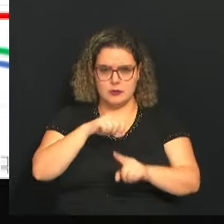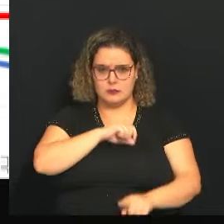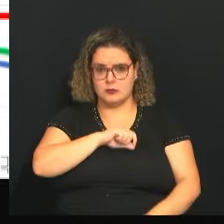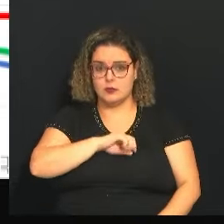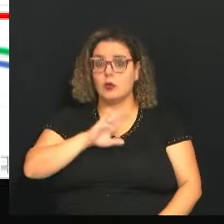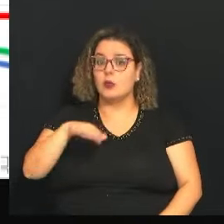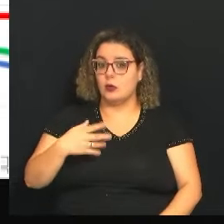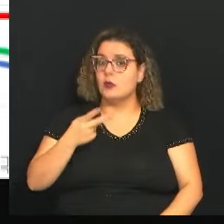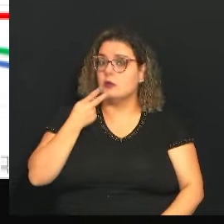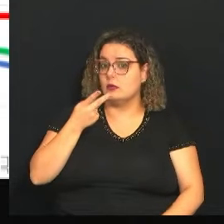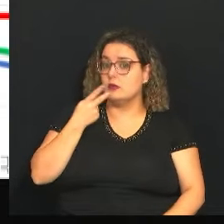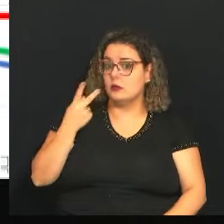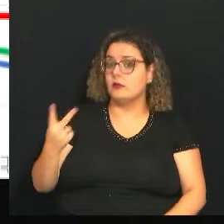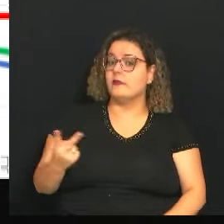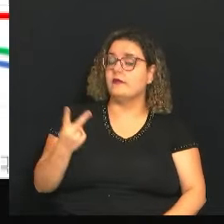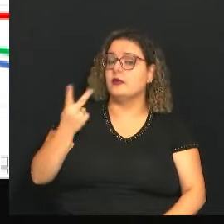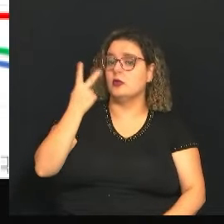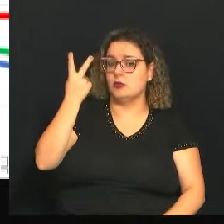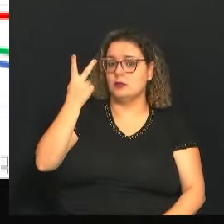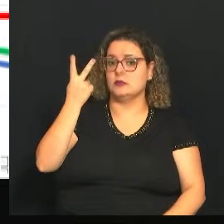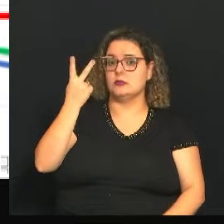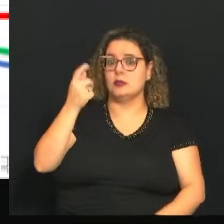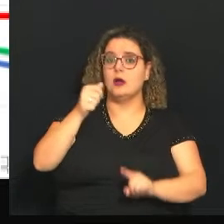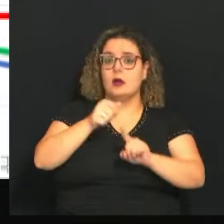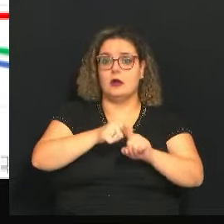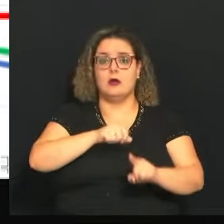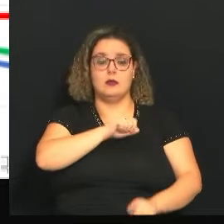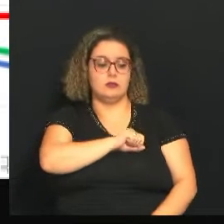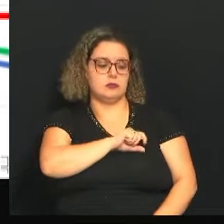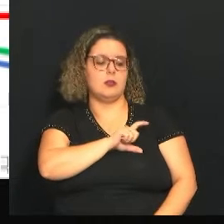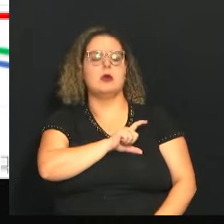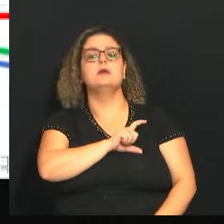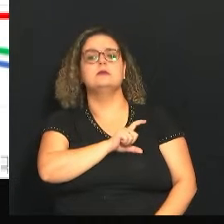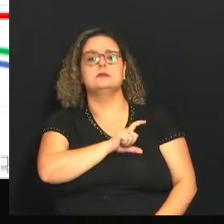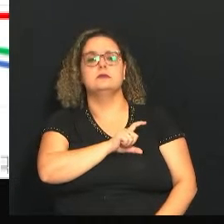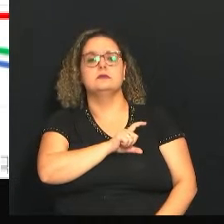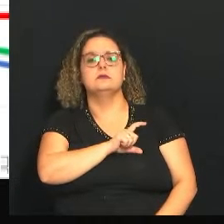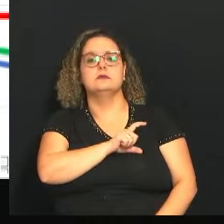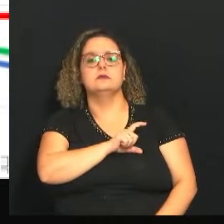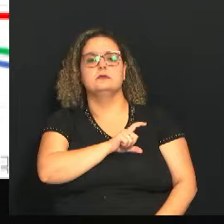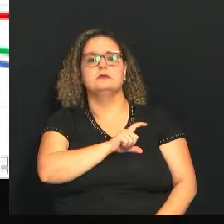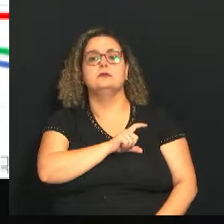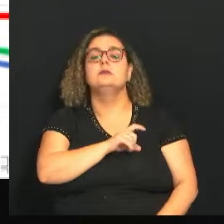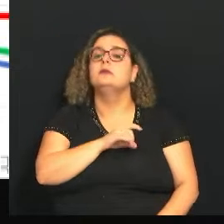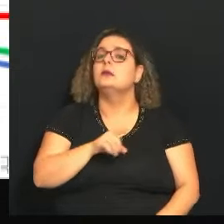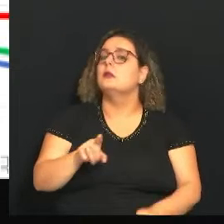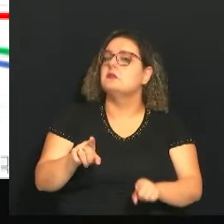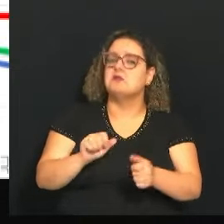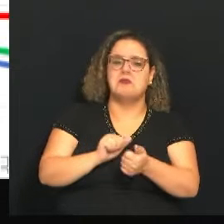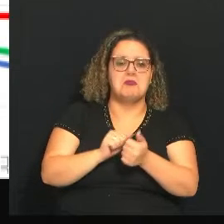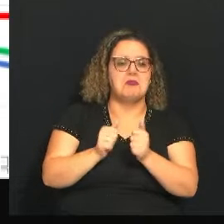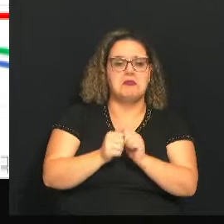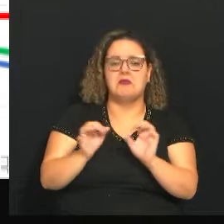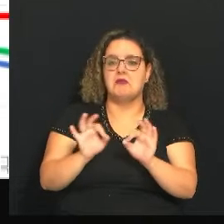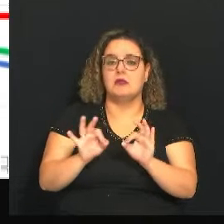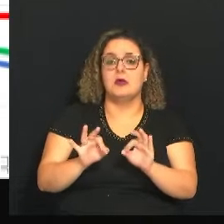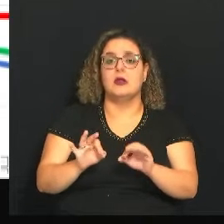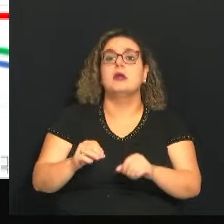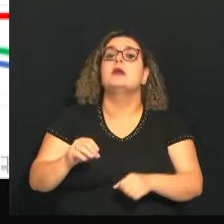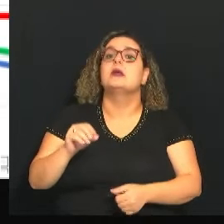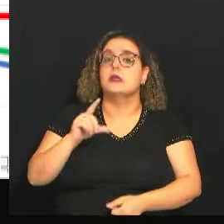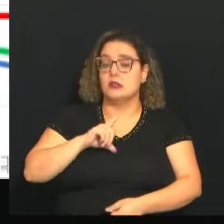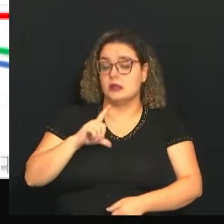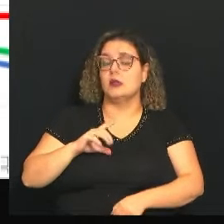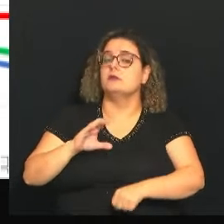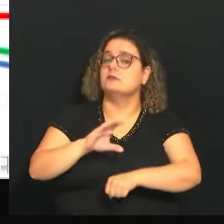estou pensando em aumento real, mas nem reposição de inflação, que é um direito constitucional, né? Isso está claro que não